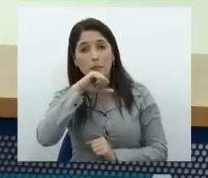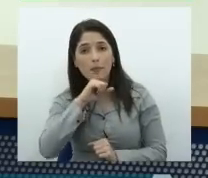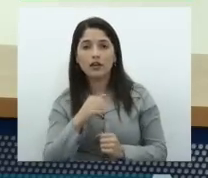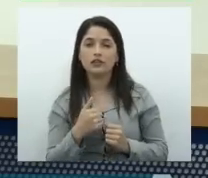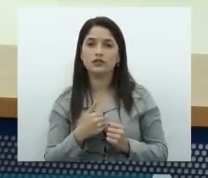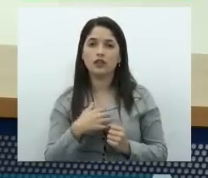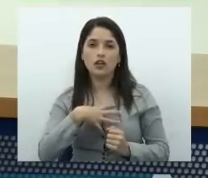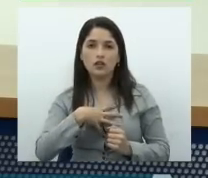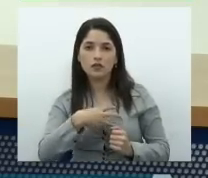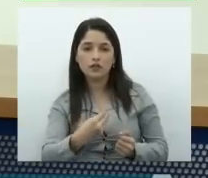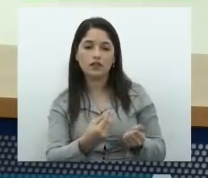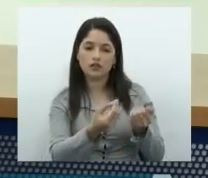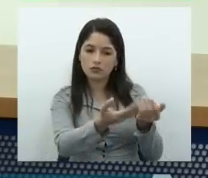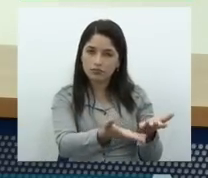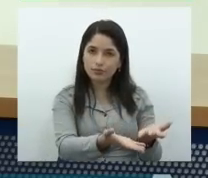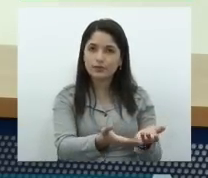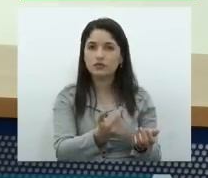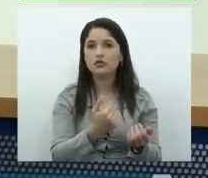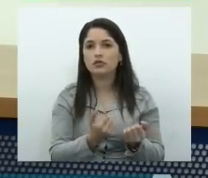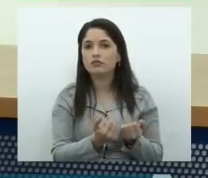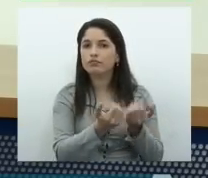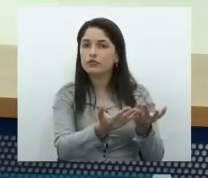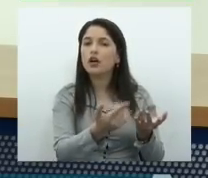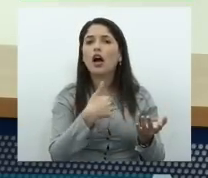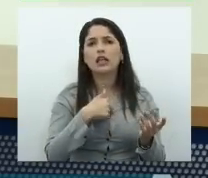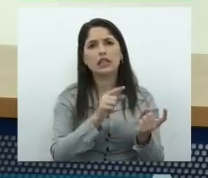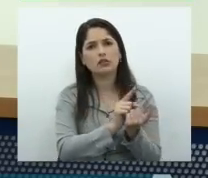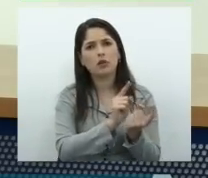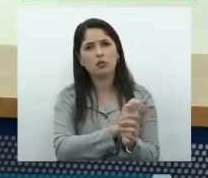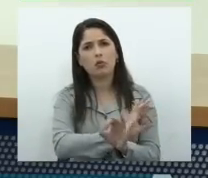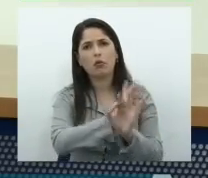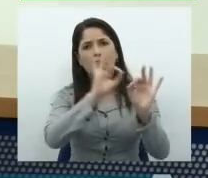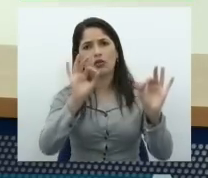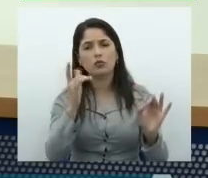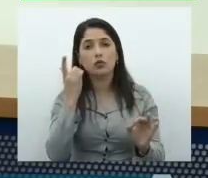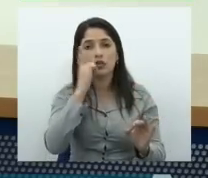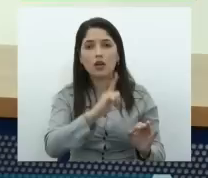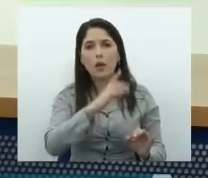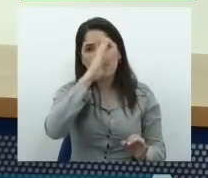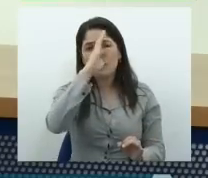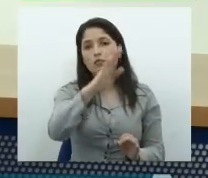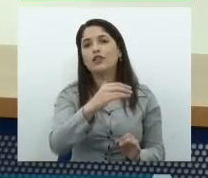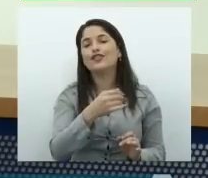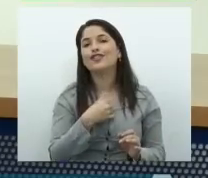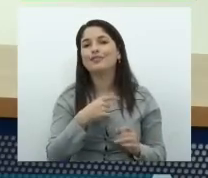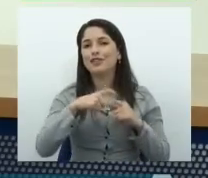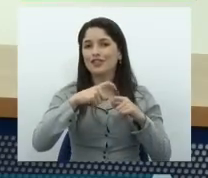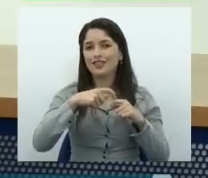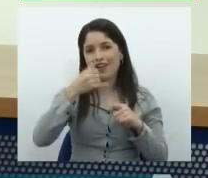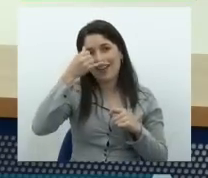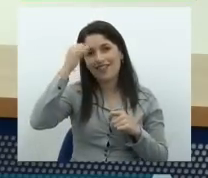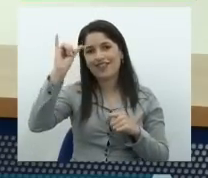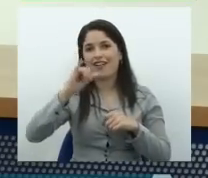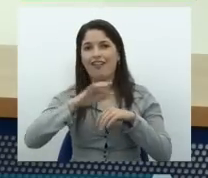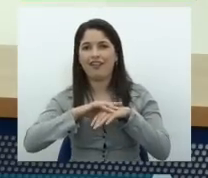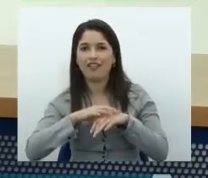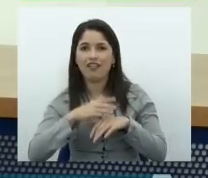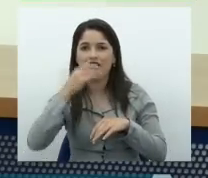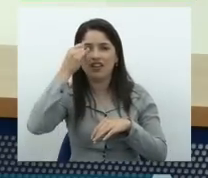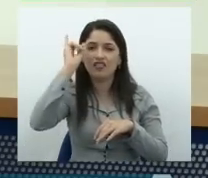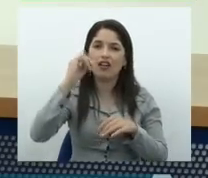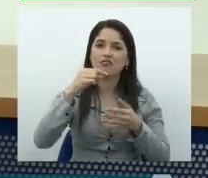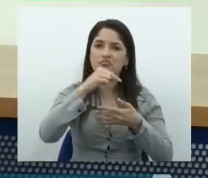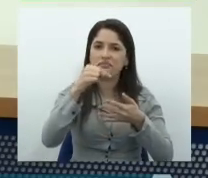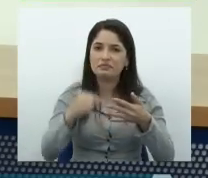filhos nessas creches e sendo bem atendido, principalmente com a medicina preventiva no nosso município. A mulher, ela tem que ter um